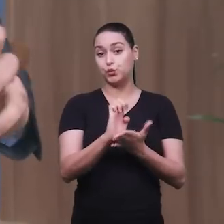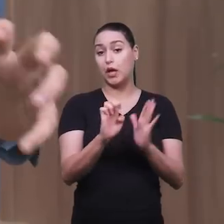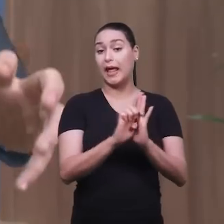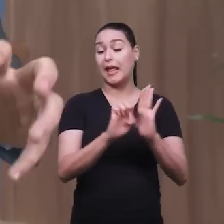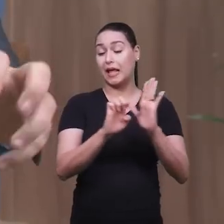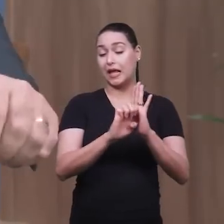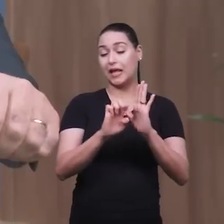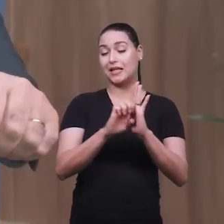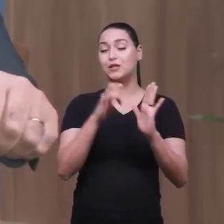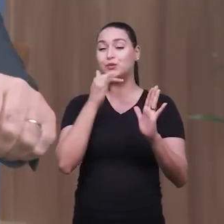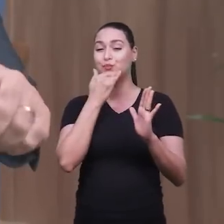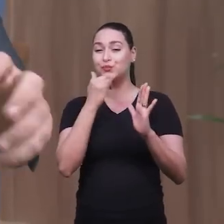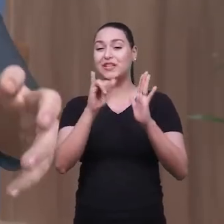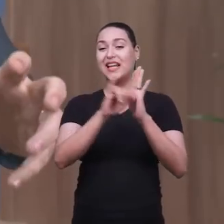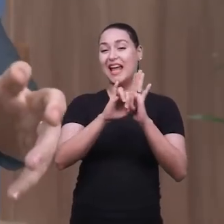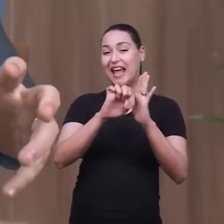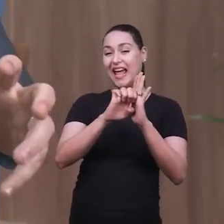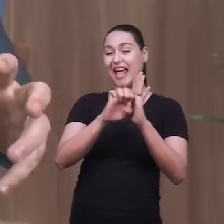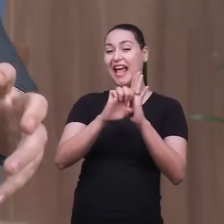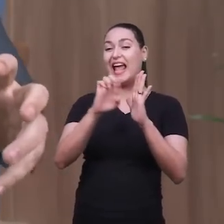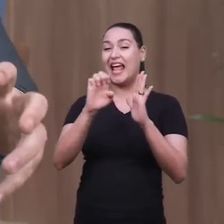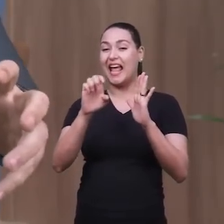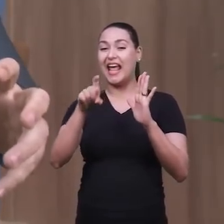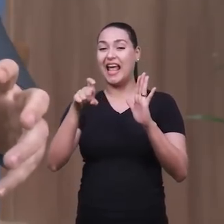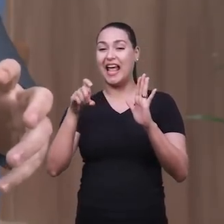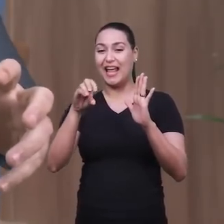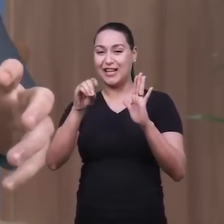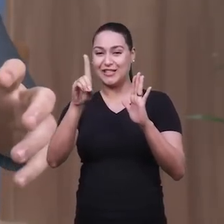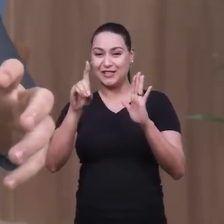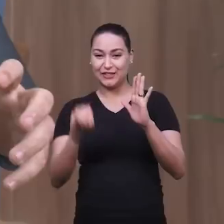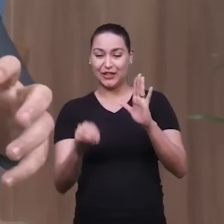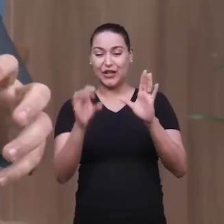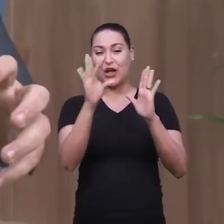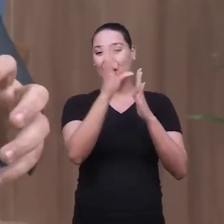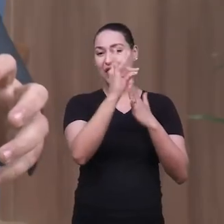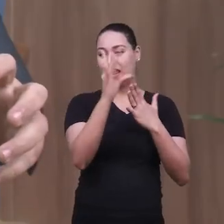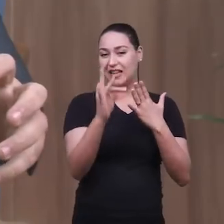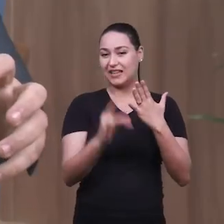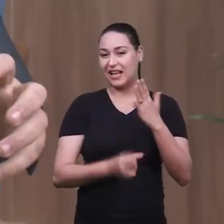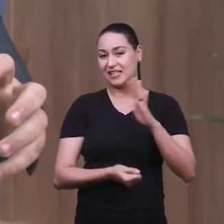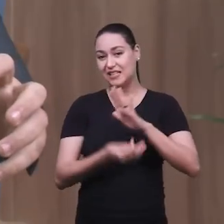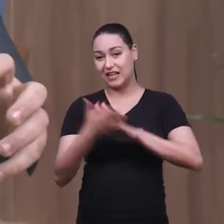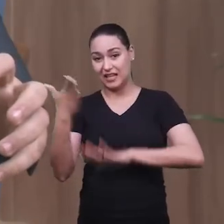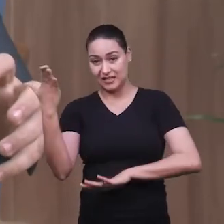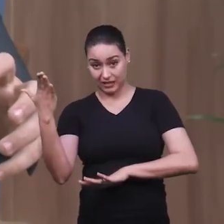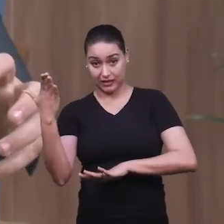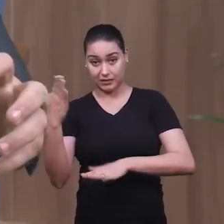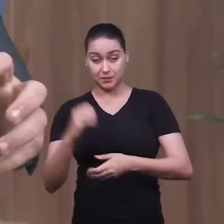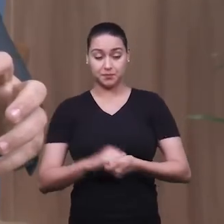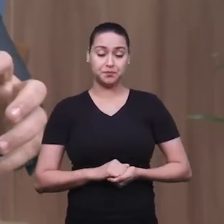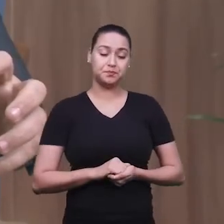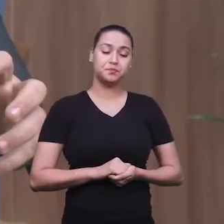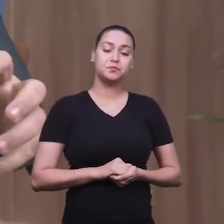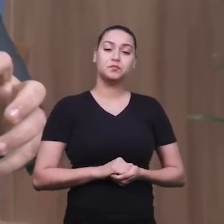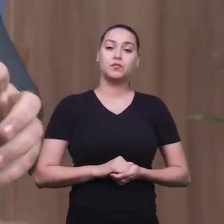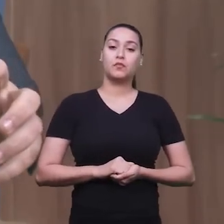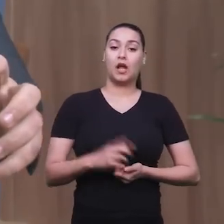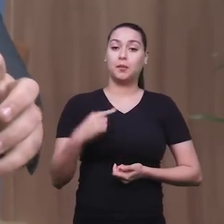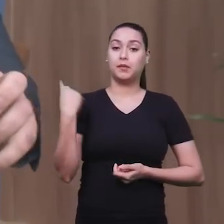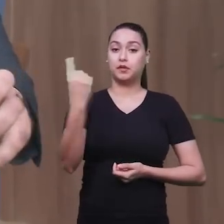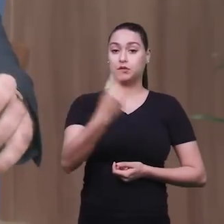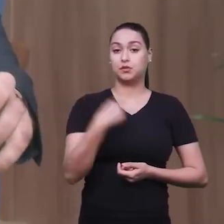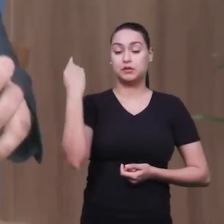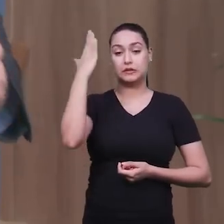aspectos, né, alguns detalhes daquela saída que nos chamam a atenção para